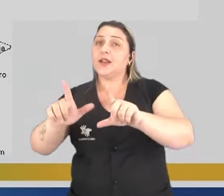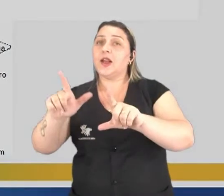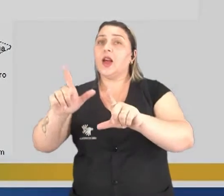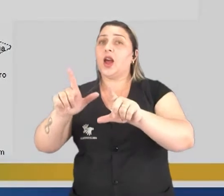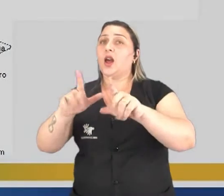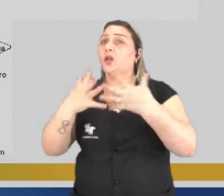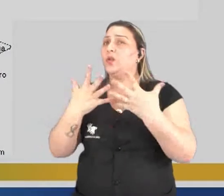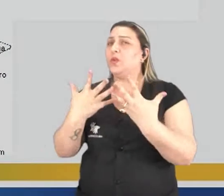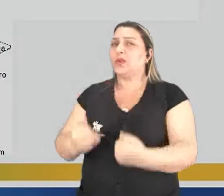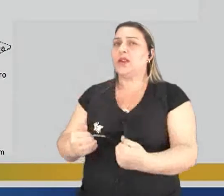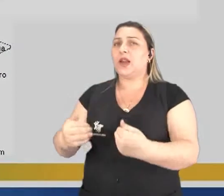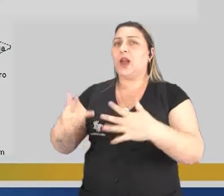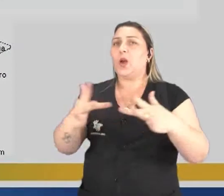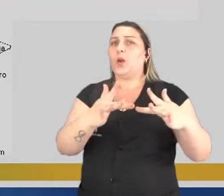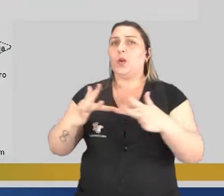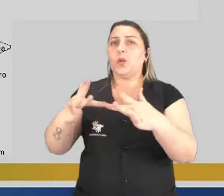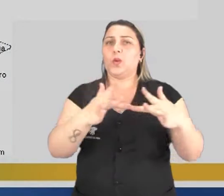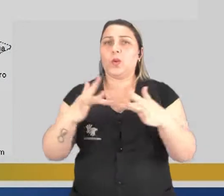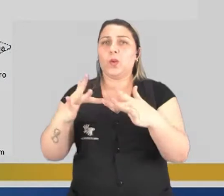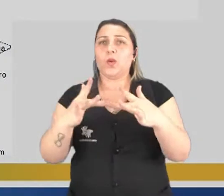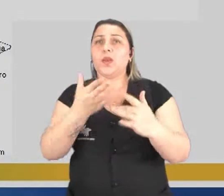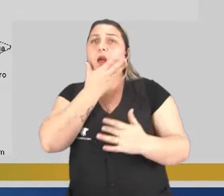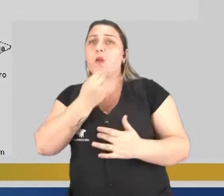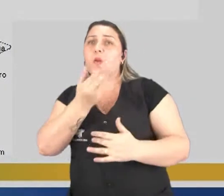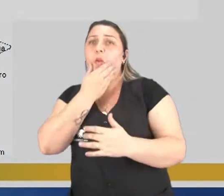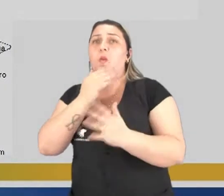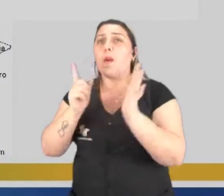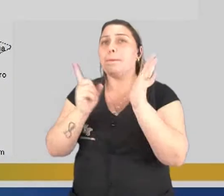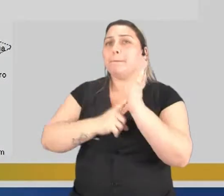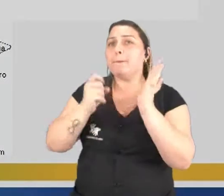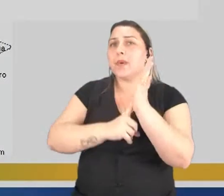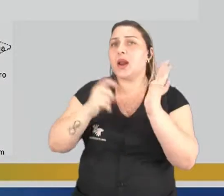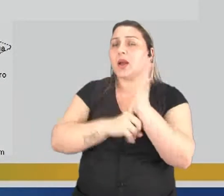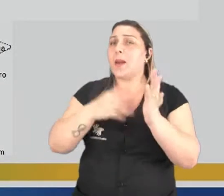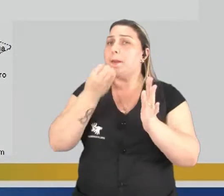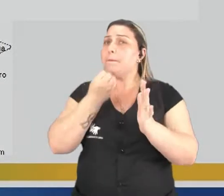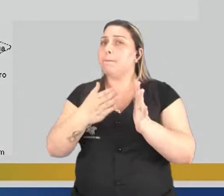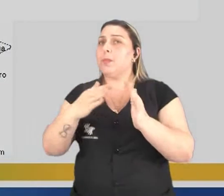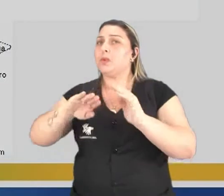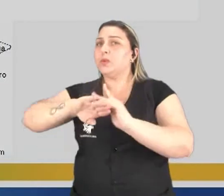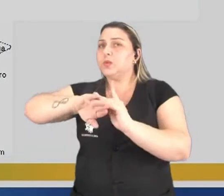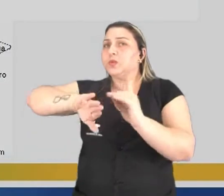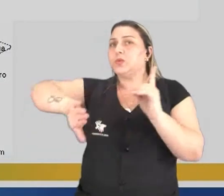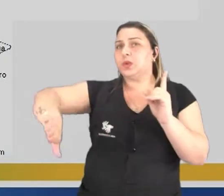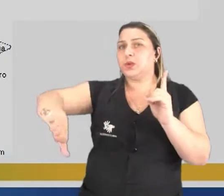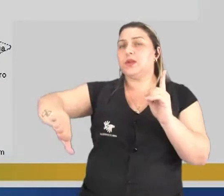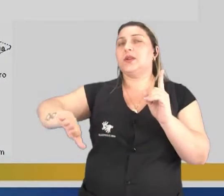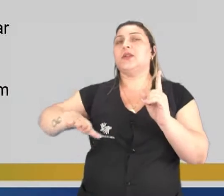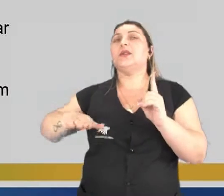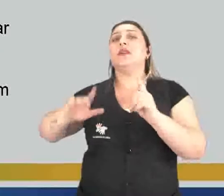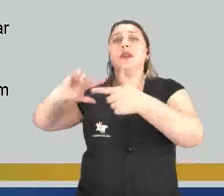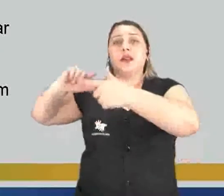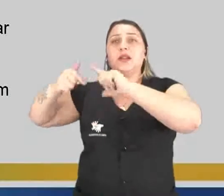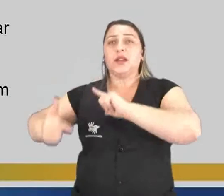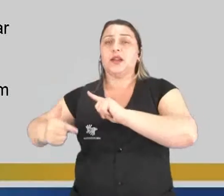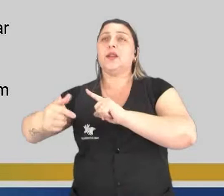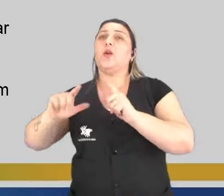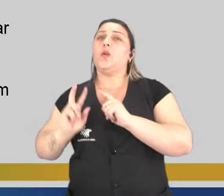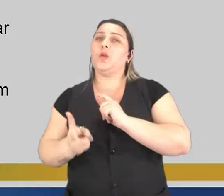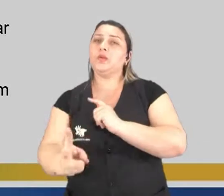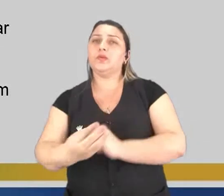não recebe, não tem muito contato, né, com o homem branco, e é bom que a gente mantenha assim para que a tradição deles, né, se mantenha